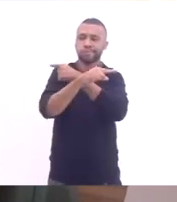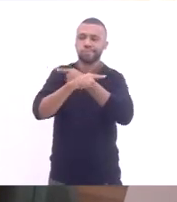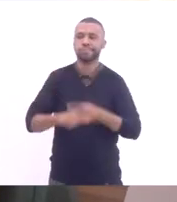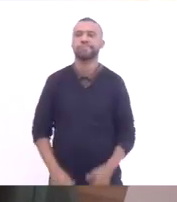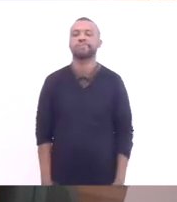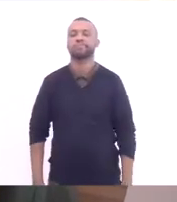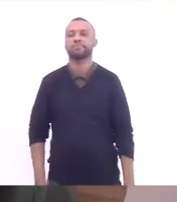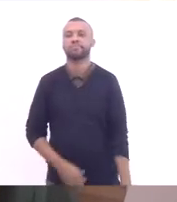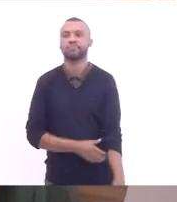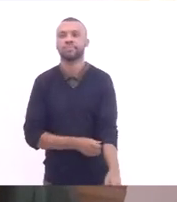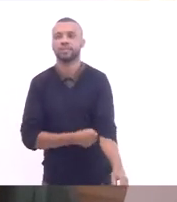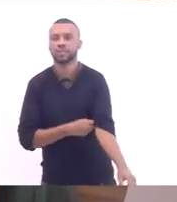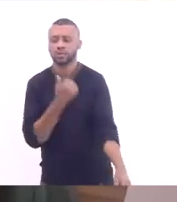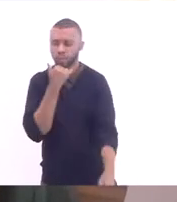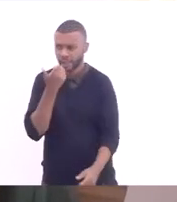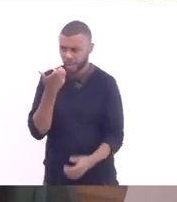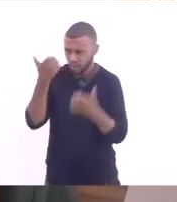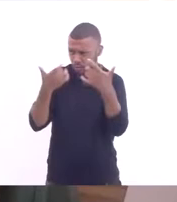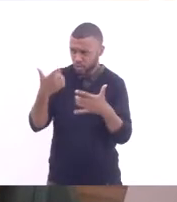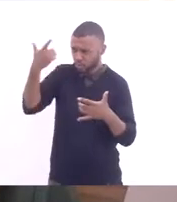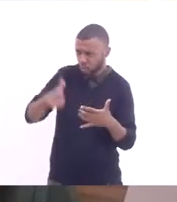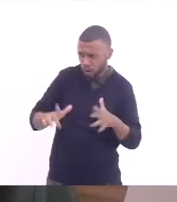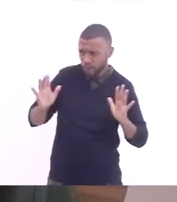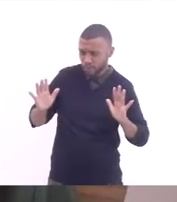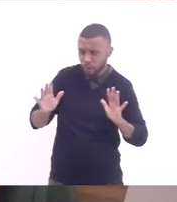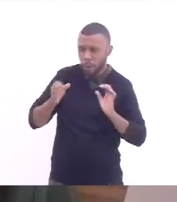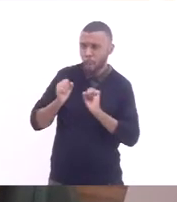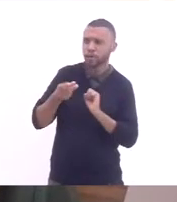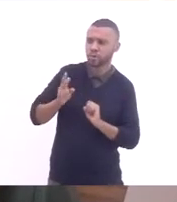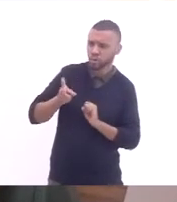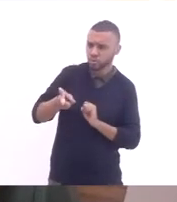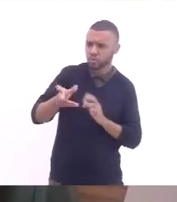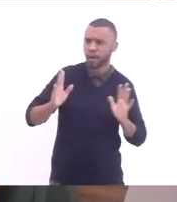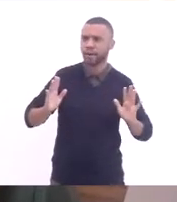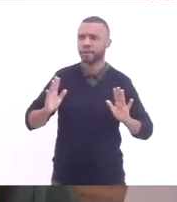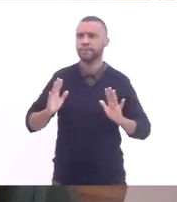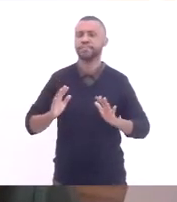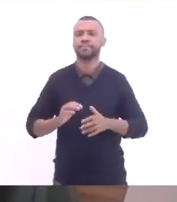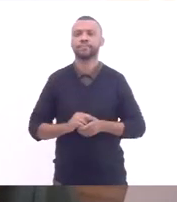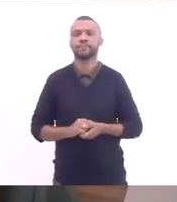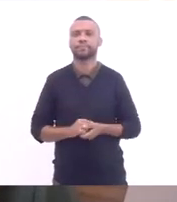Desculpe. Quer que eu retorne, deputado, ou não? Não, pode, não, pode prosseguir.